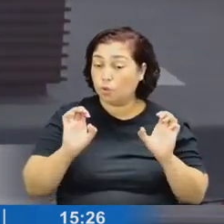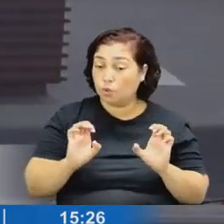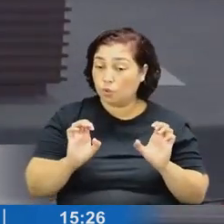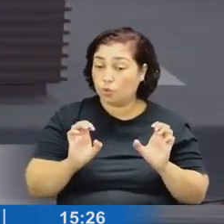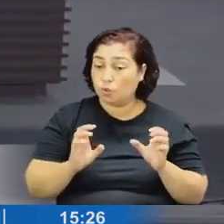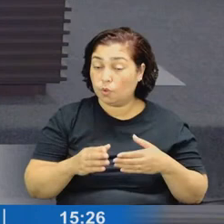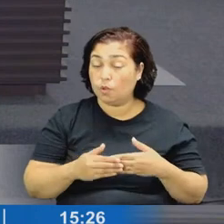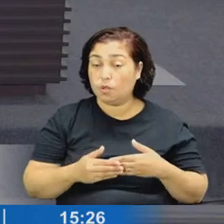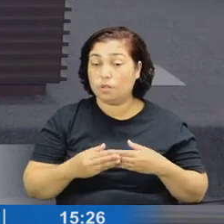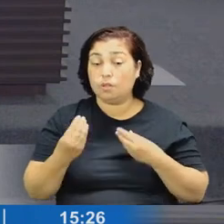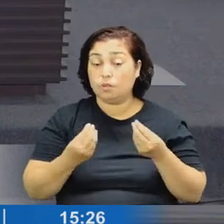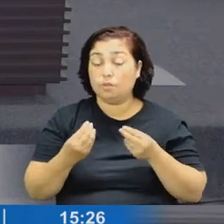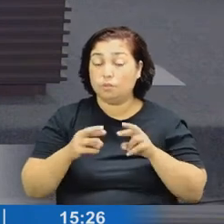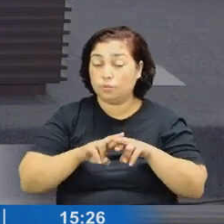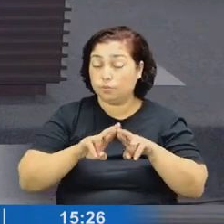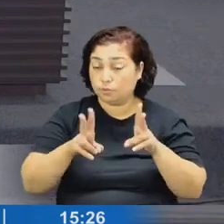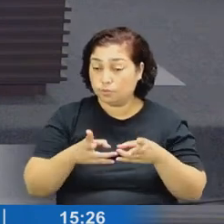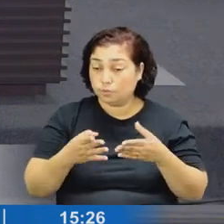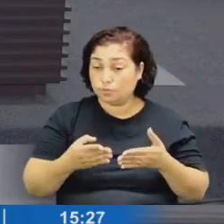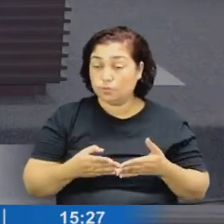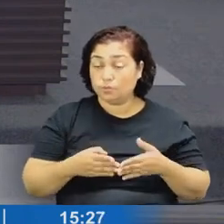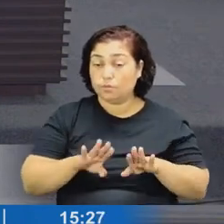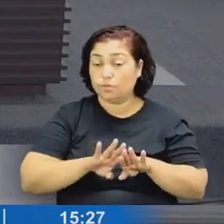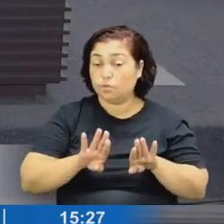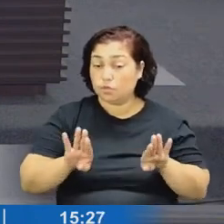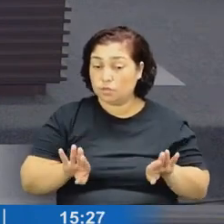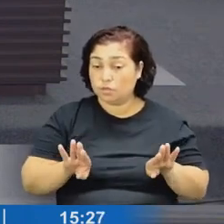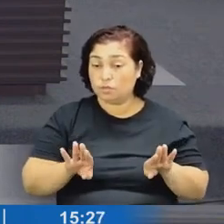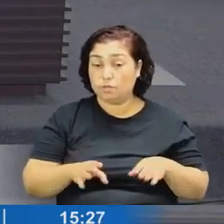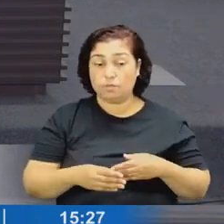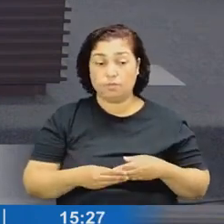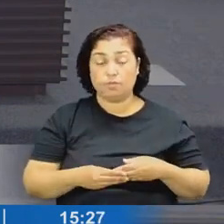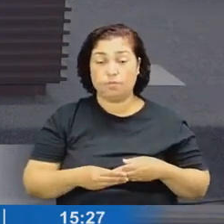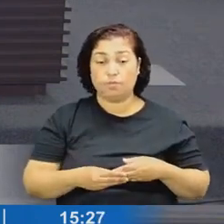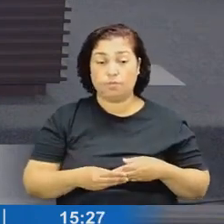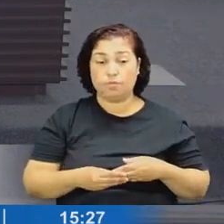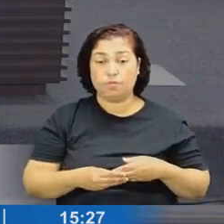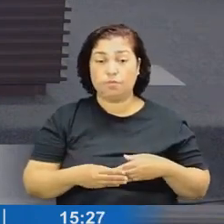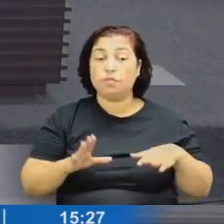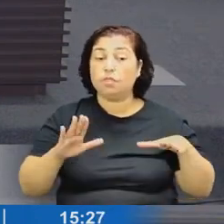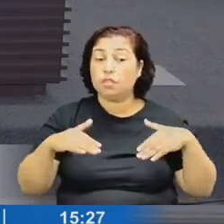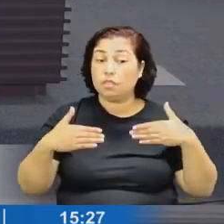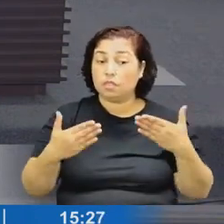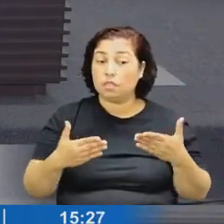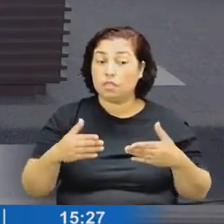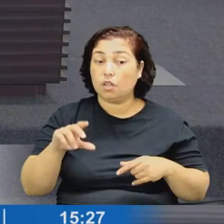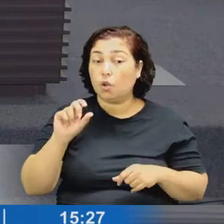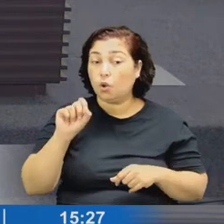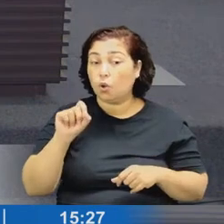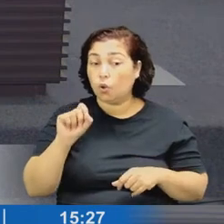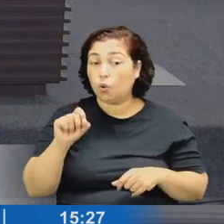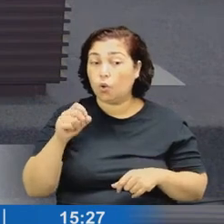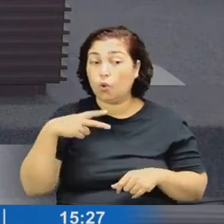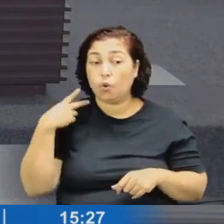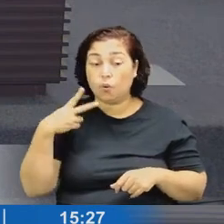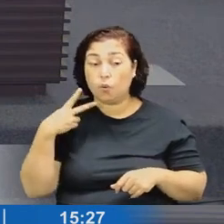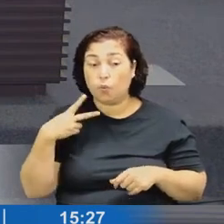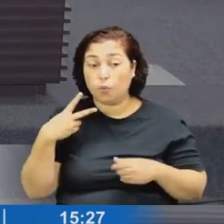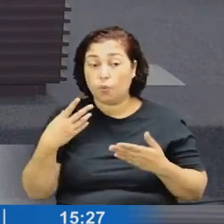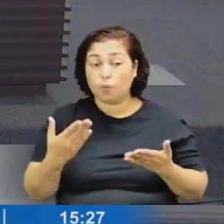que é muito diferente de deixar de lado né então o que que o vereador no padrão